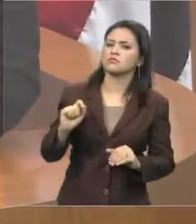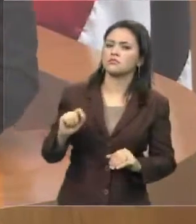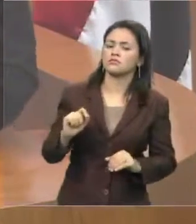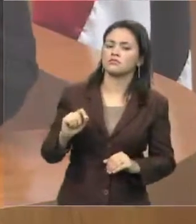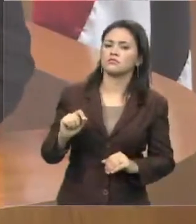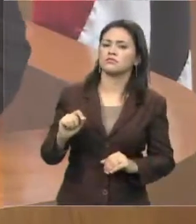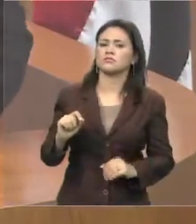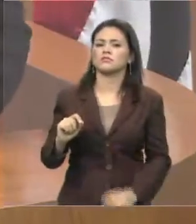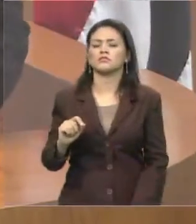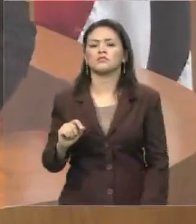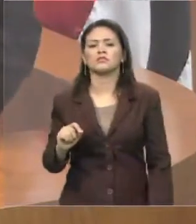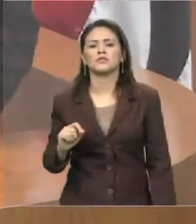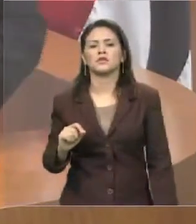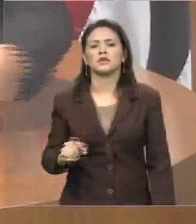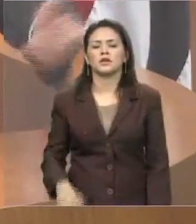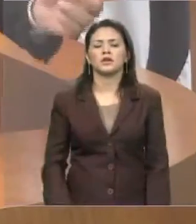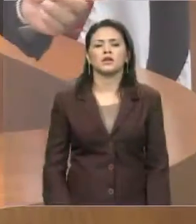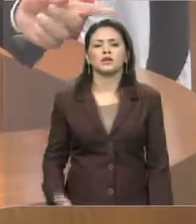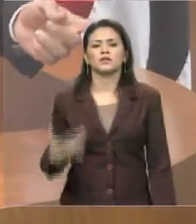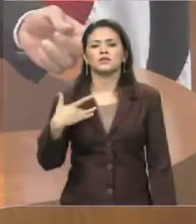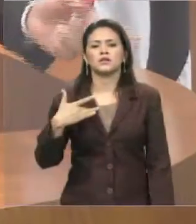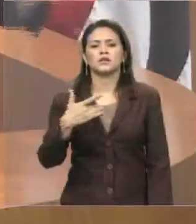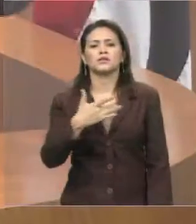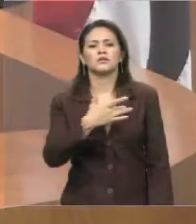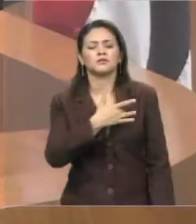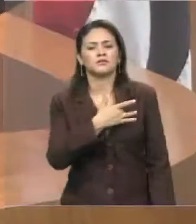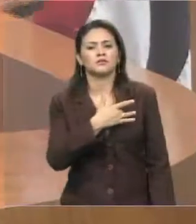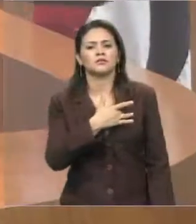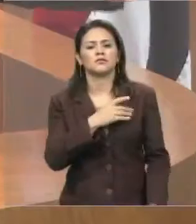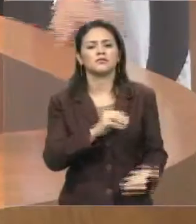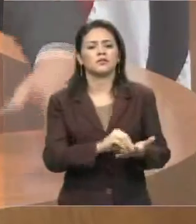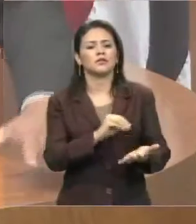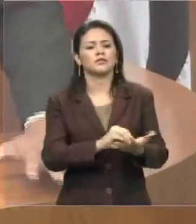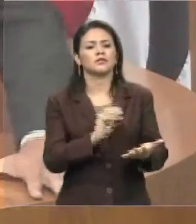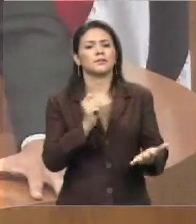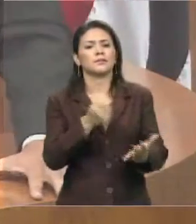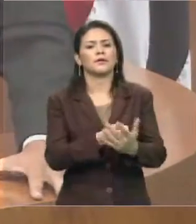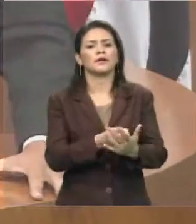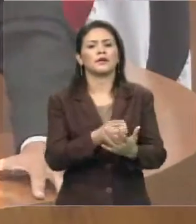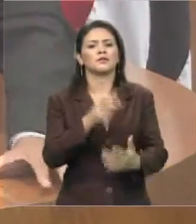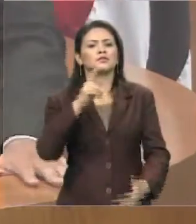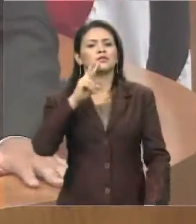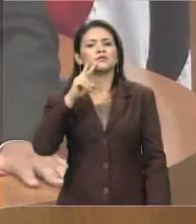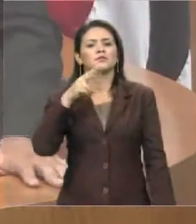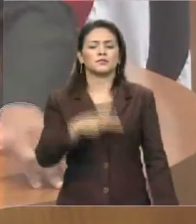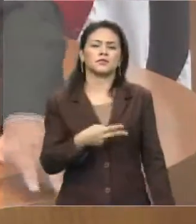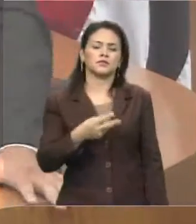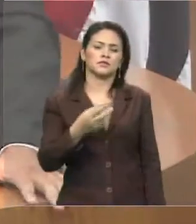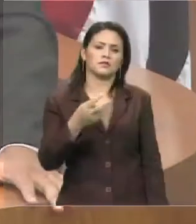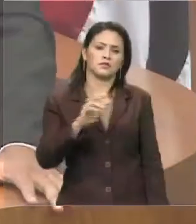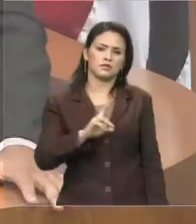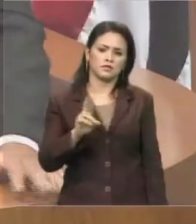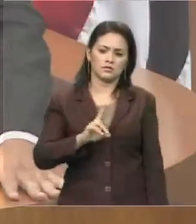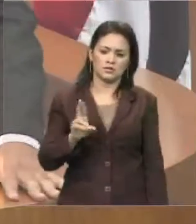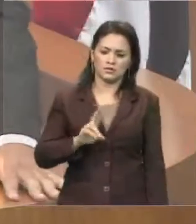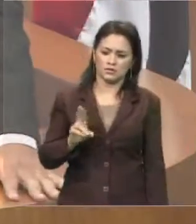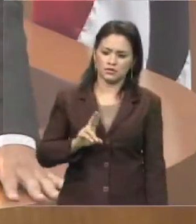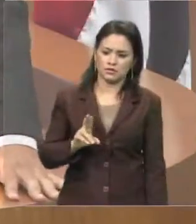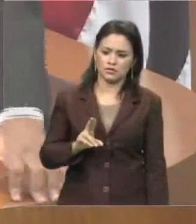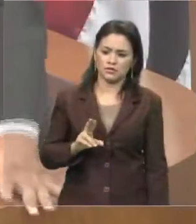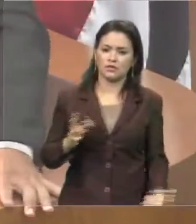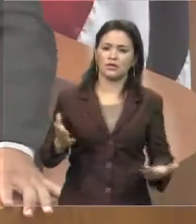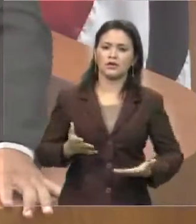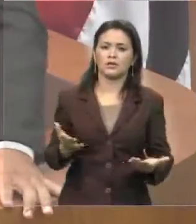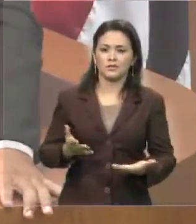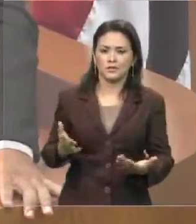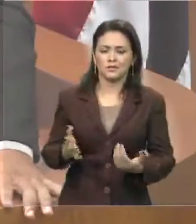mais de 2 milhões de reais, e que teria sido pago 600 mil. E o restante está entrando nota dentro do